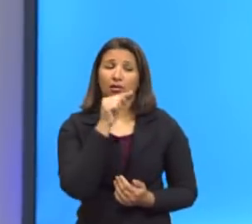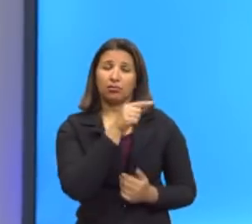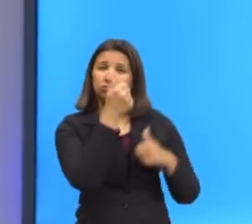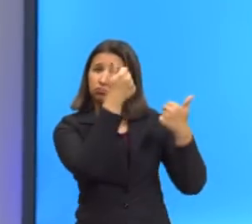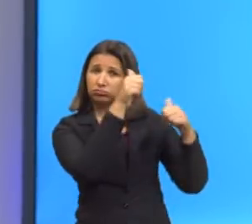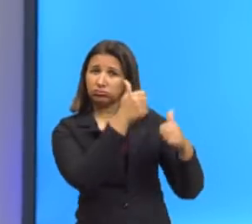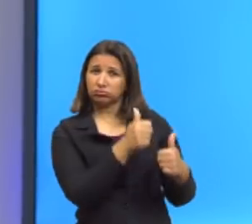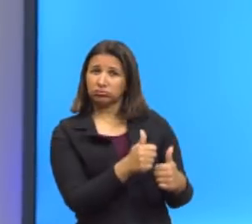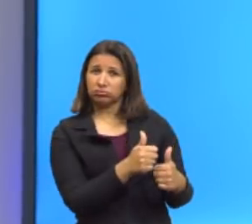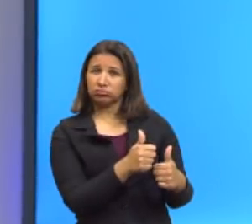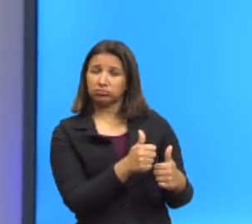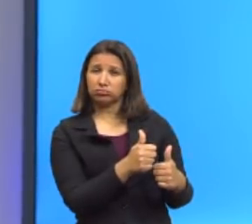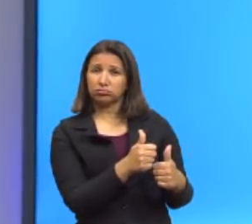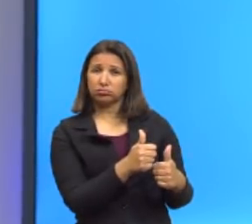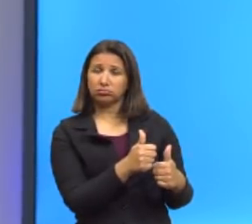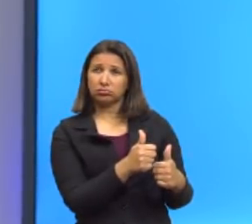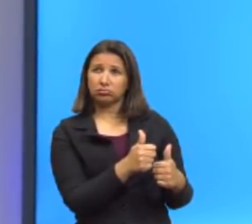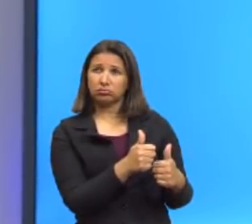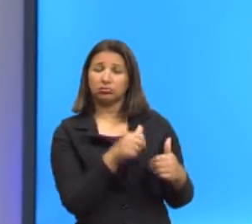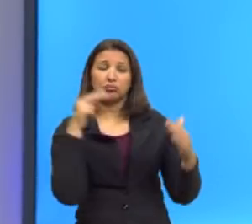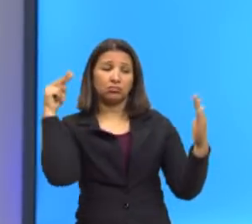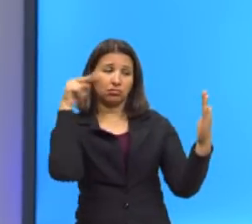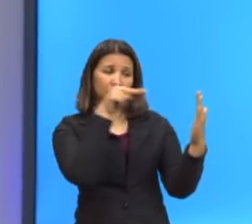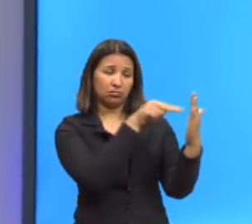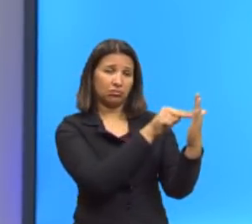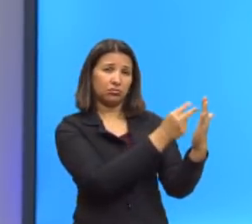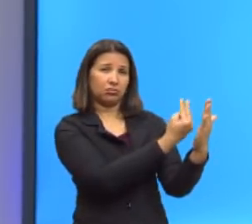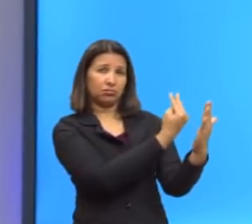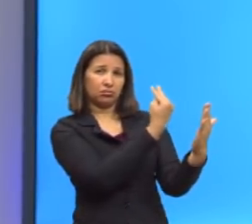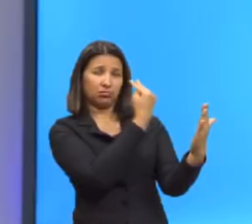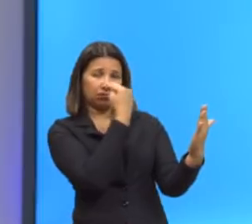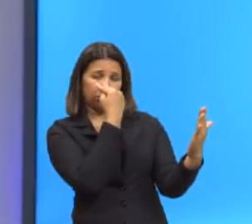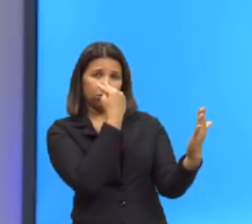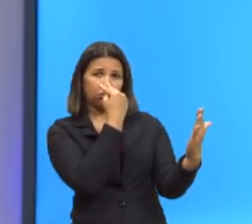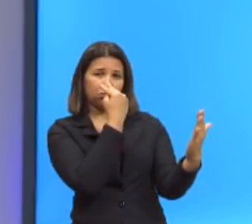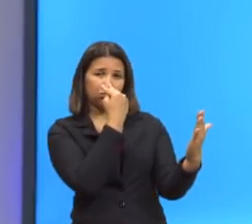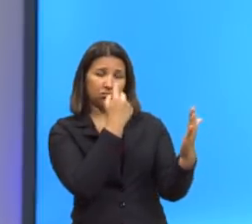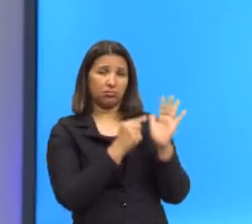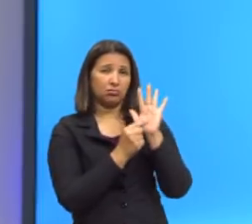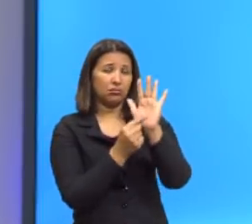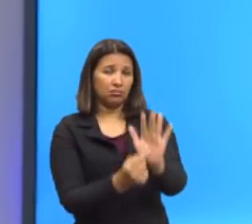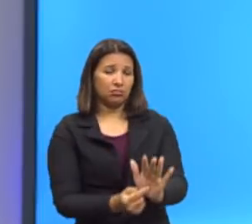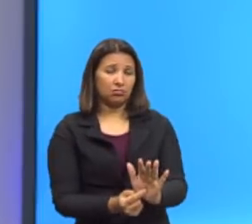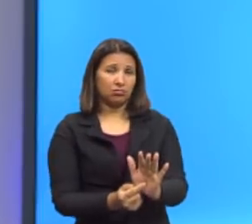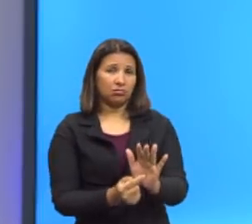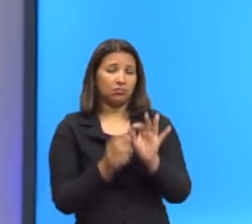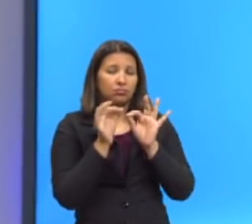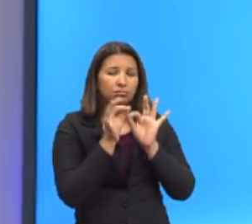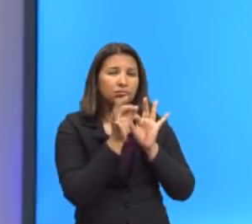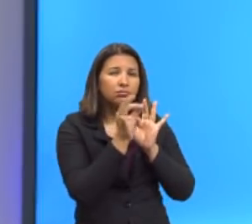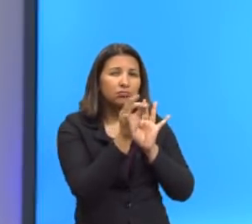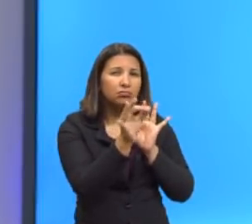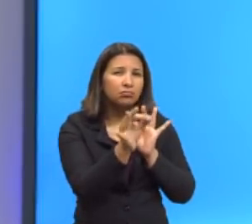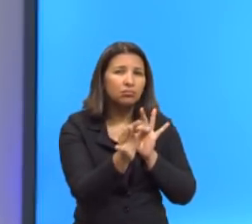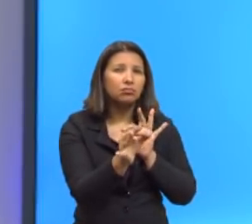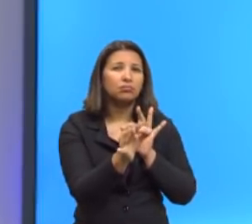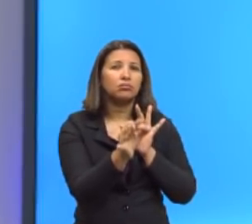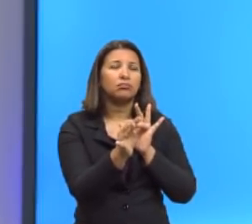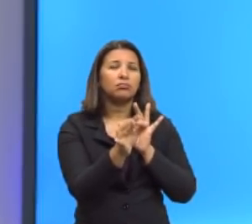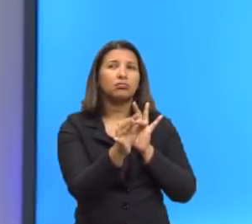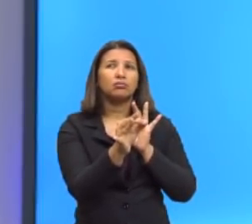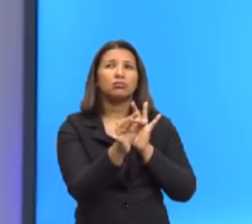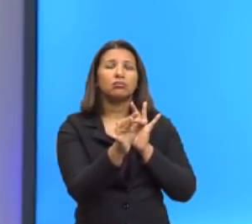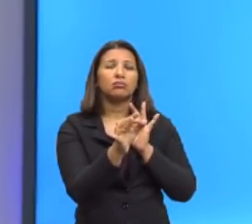que está incidindo, ela reflete o prolongamento dessa reflexão, vai formar a imagem